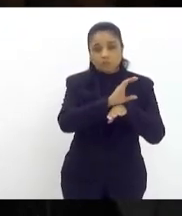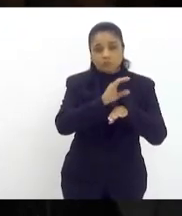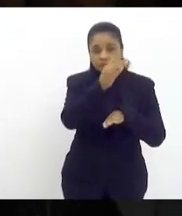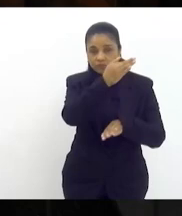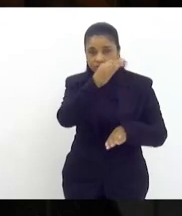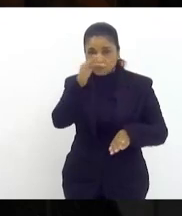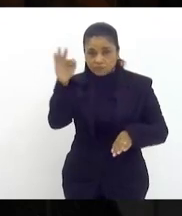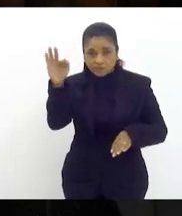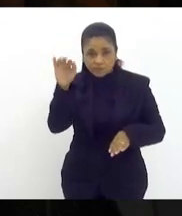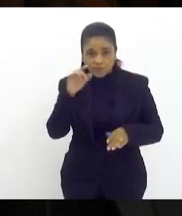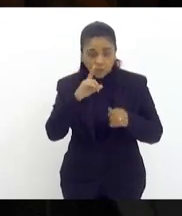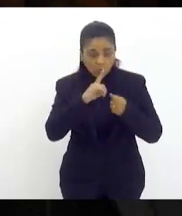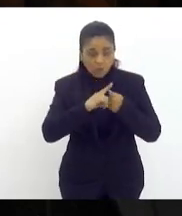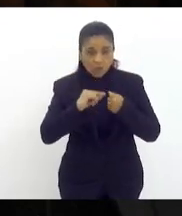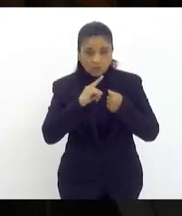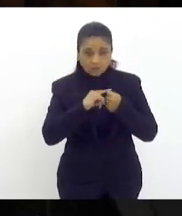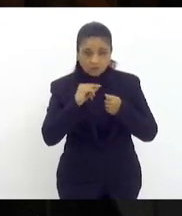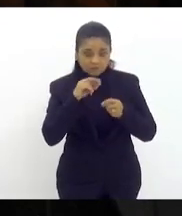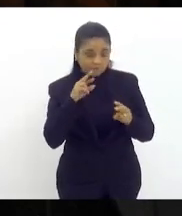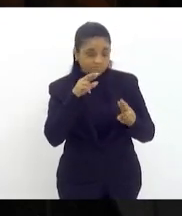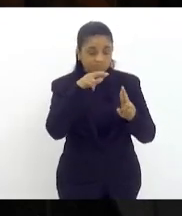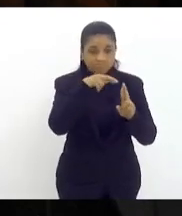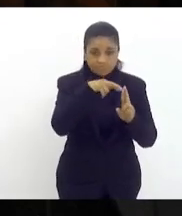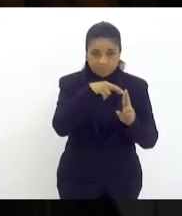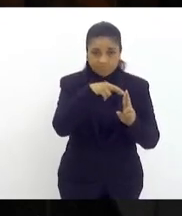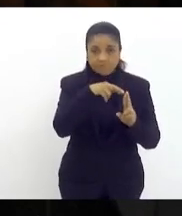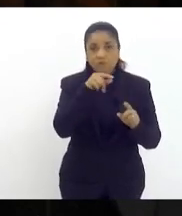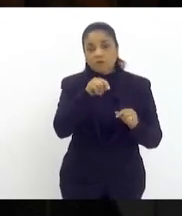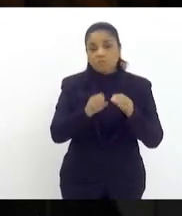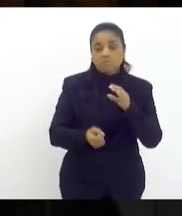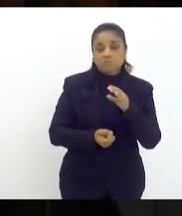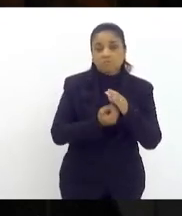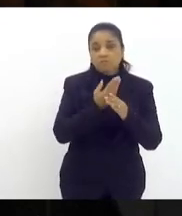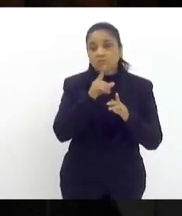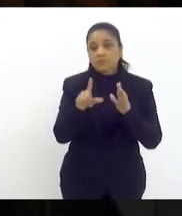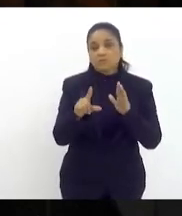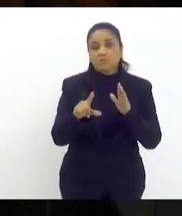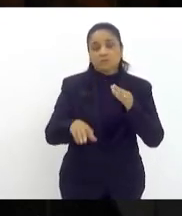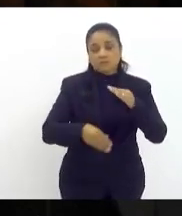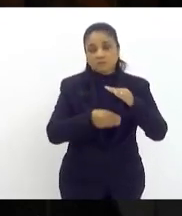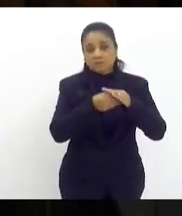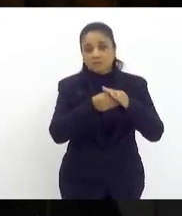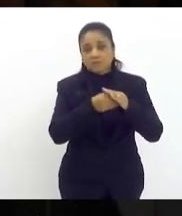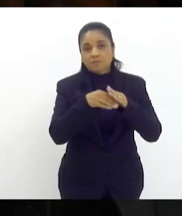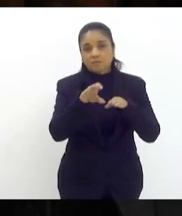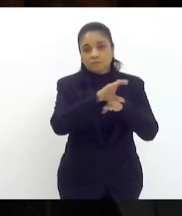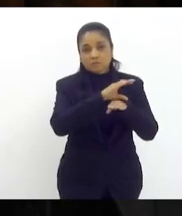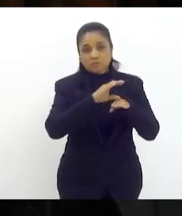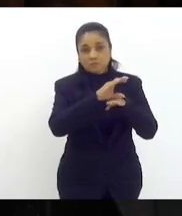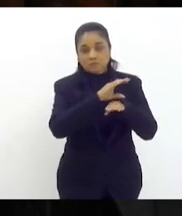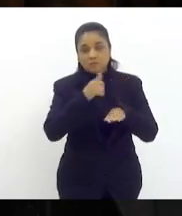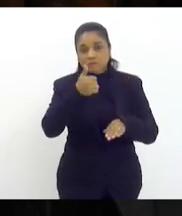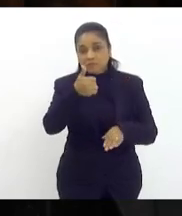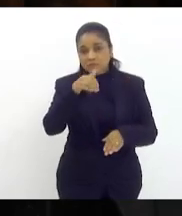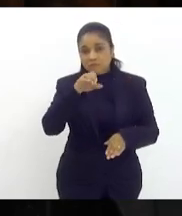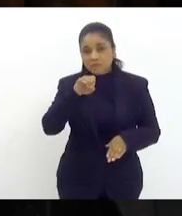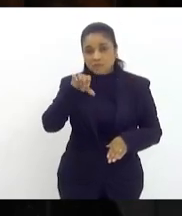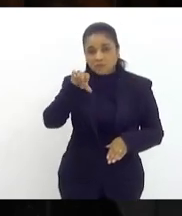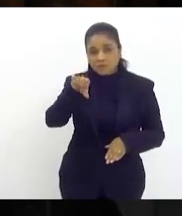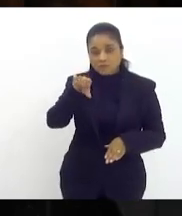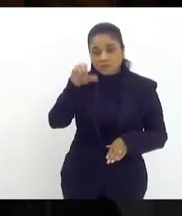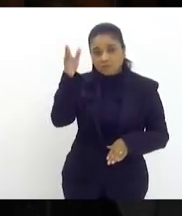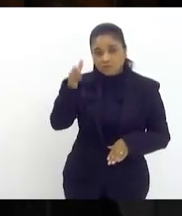da Constituição Federal nasceu da emenda constitucional número 109 de 21 do governo